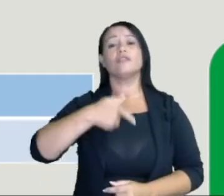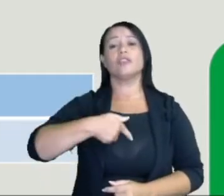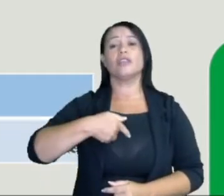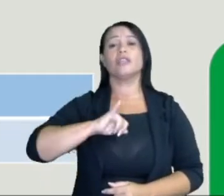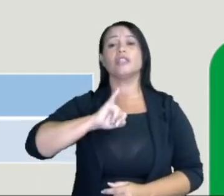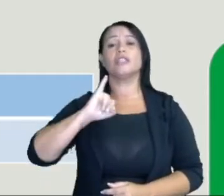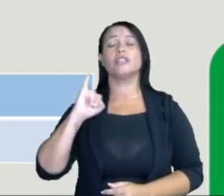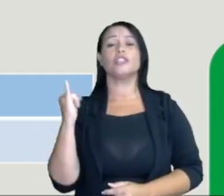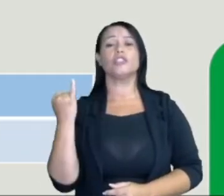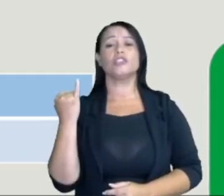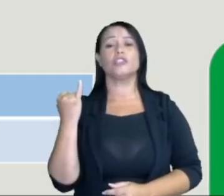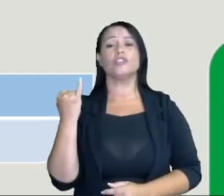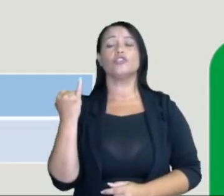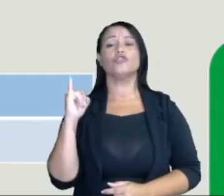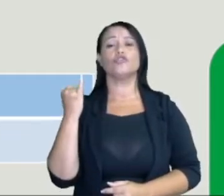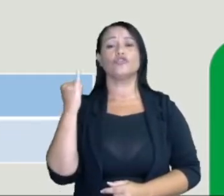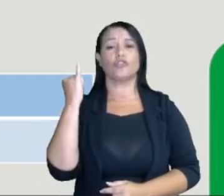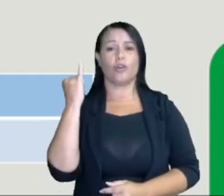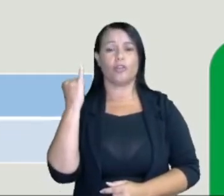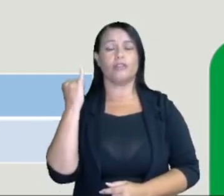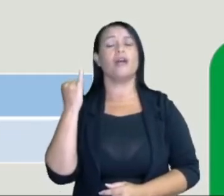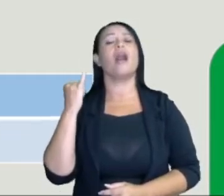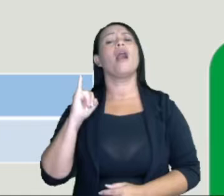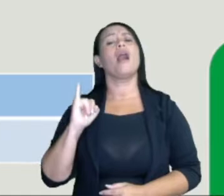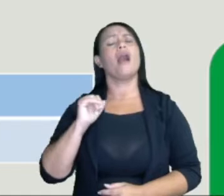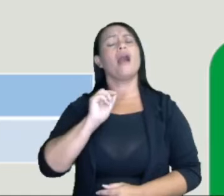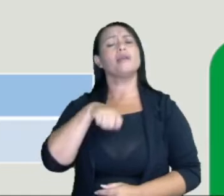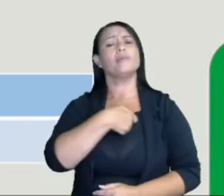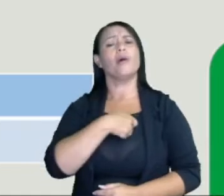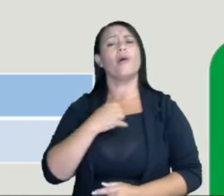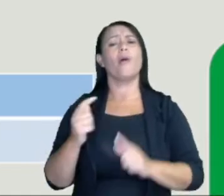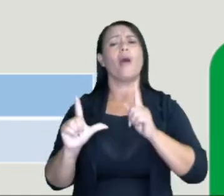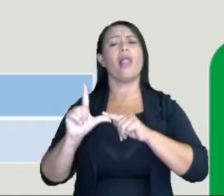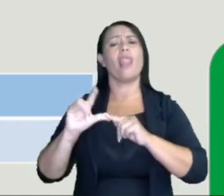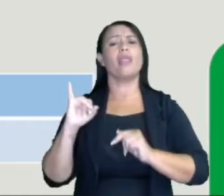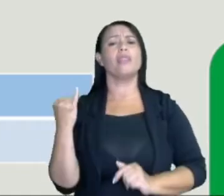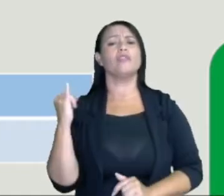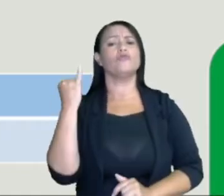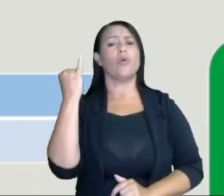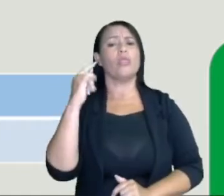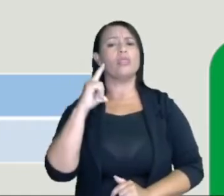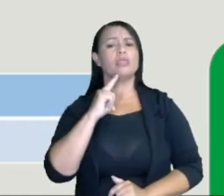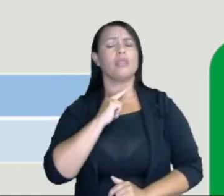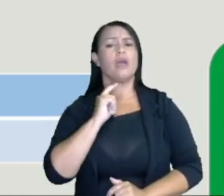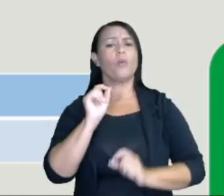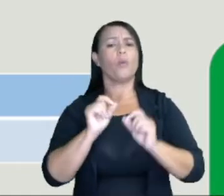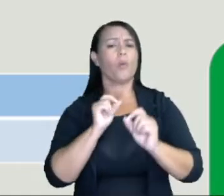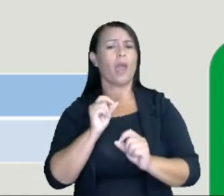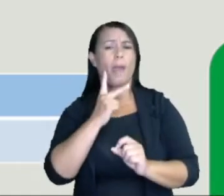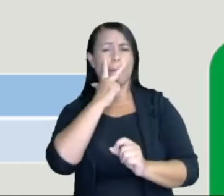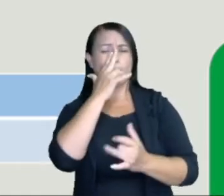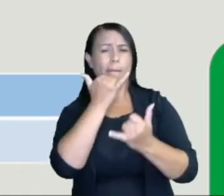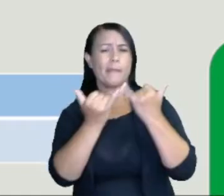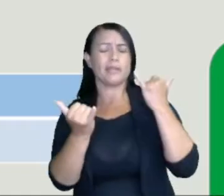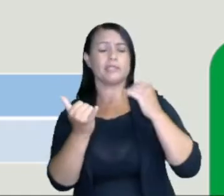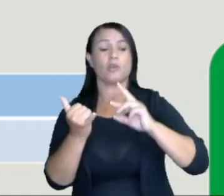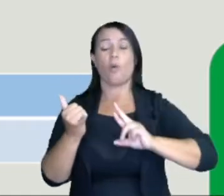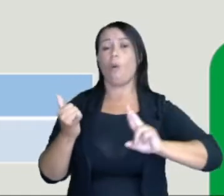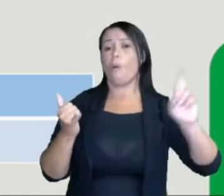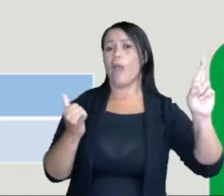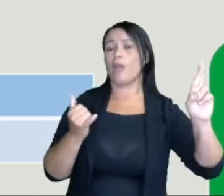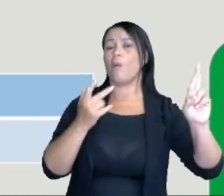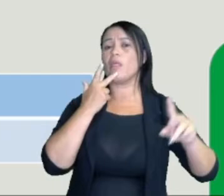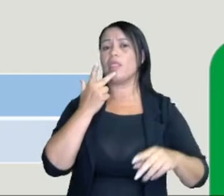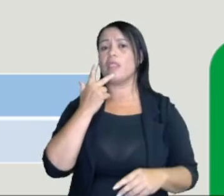J. Em espanhol, a letra J, ela tem um som parecido com o nosso R. Então, quando eu